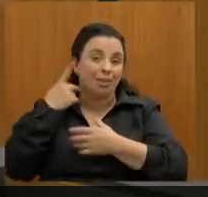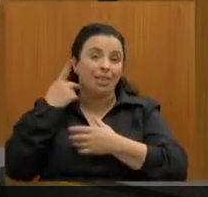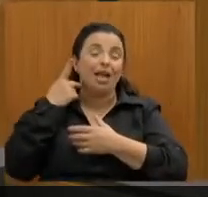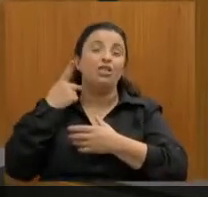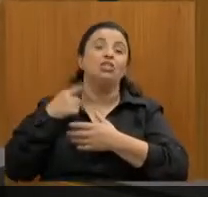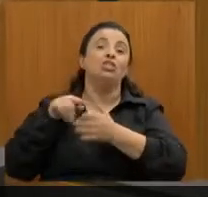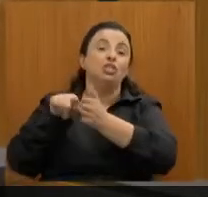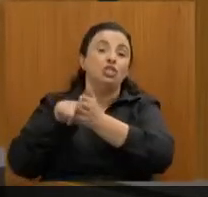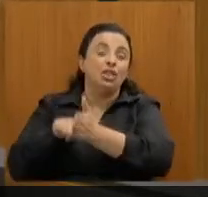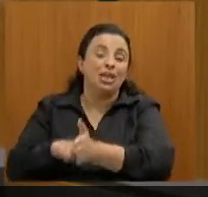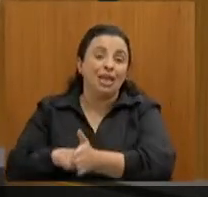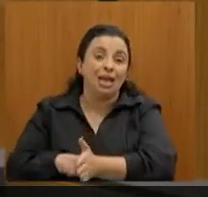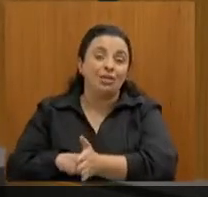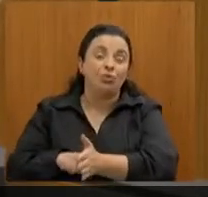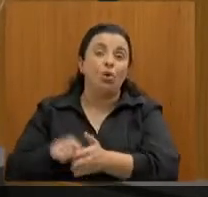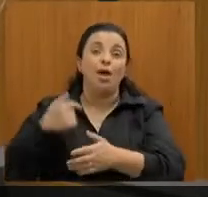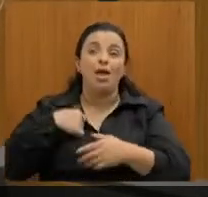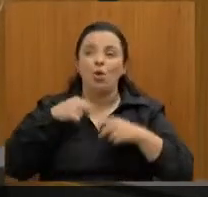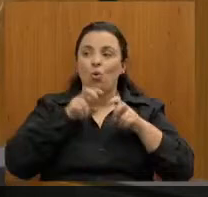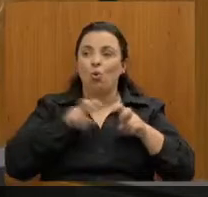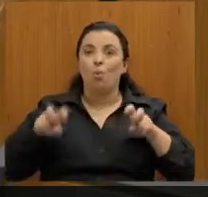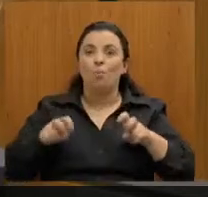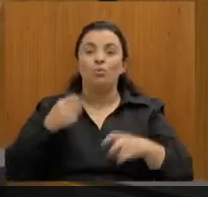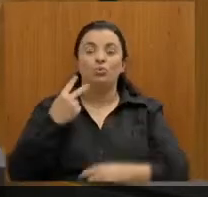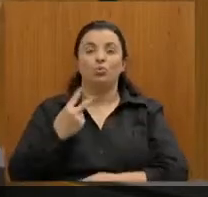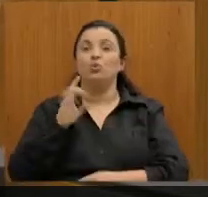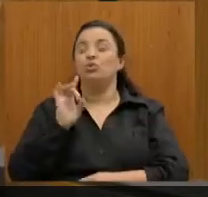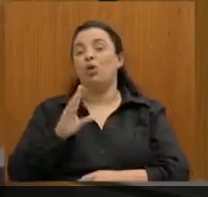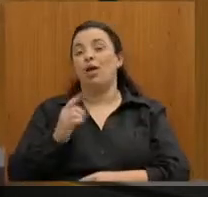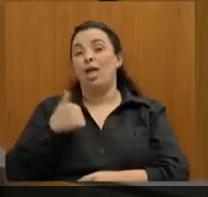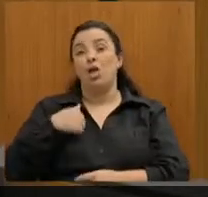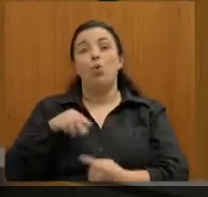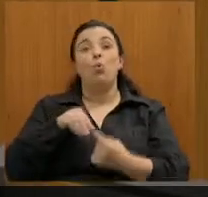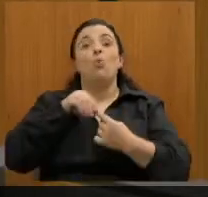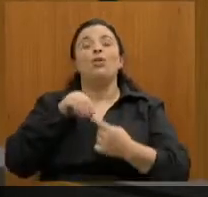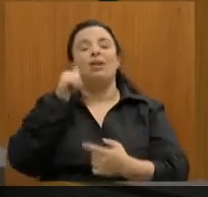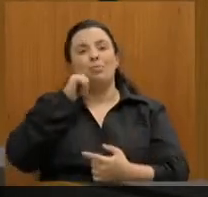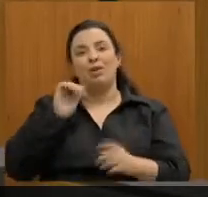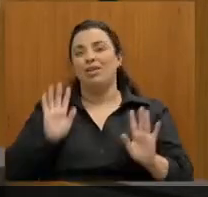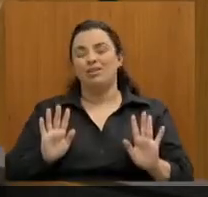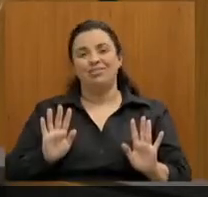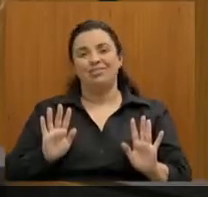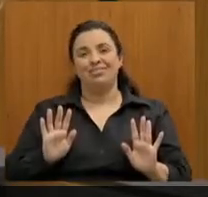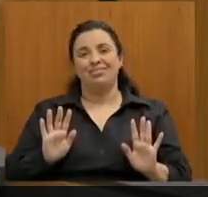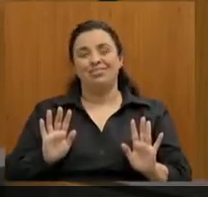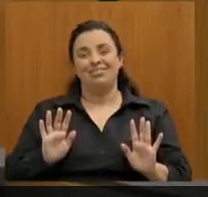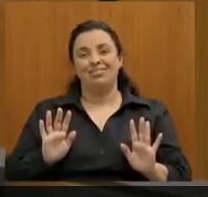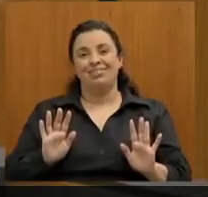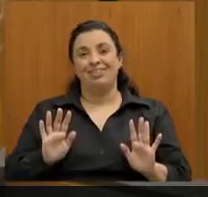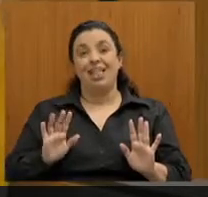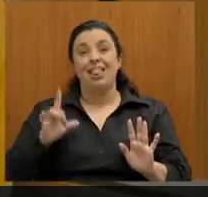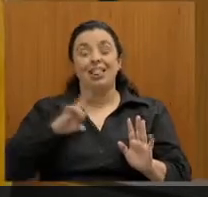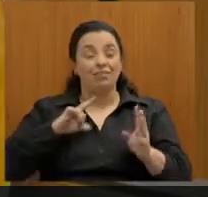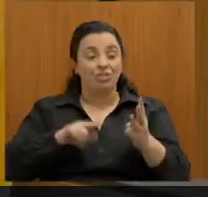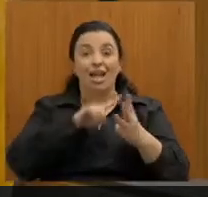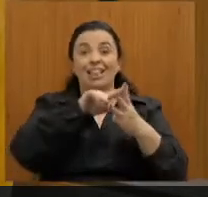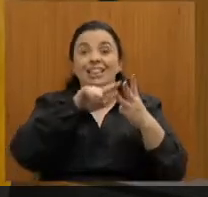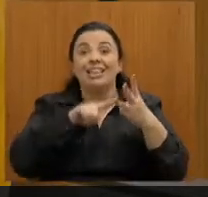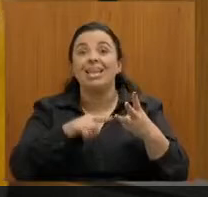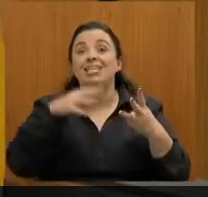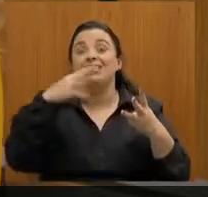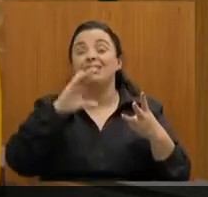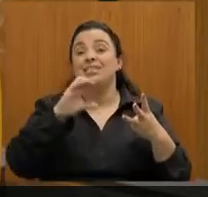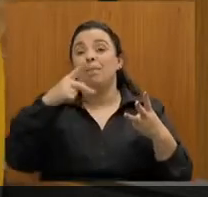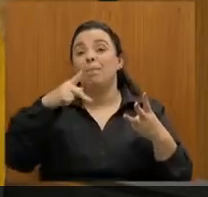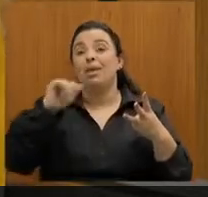três cpis eu compus duas eu fui a única mulher das três se eu não me engano CPI se alguém pode me